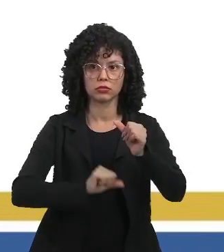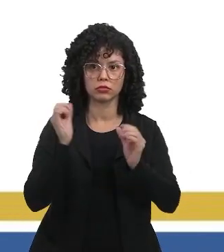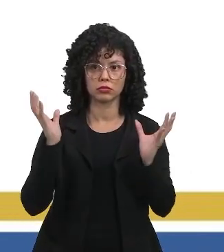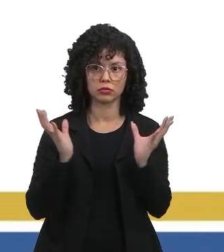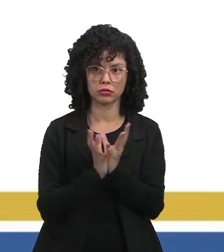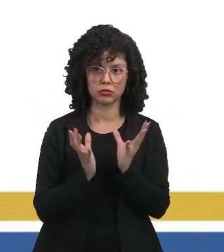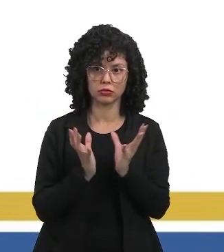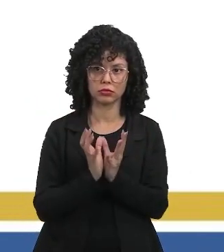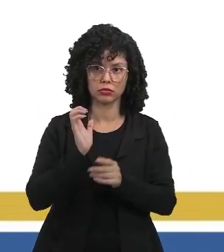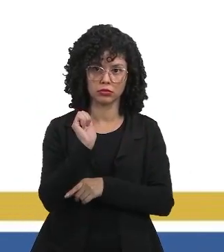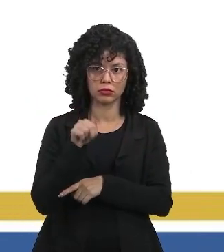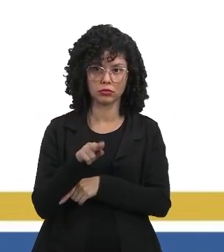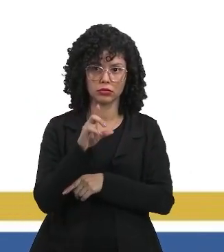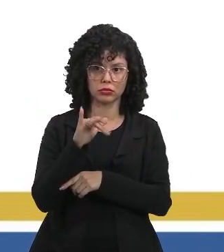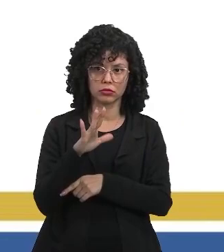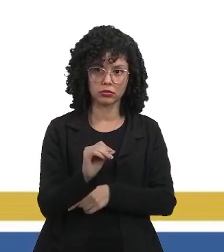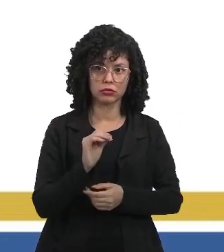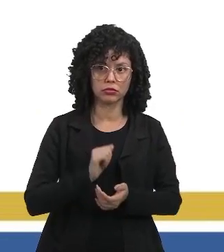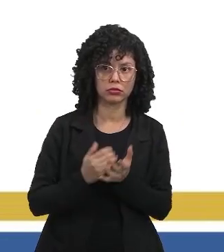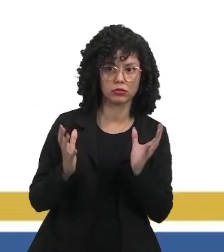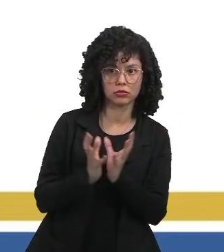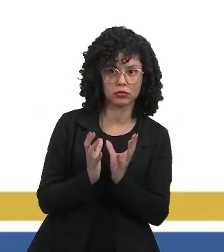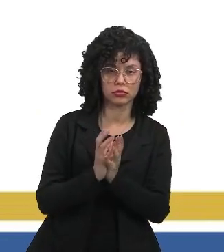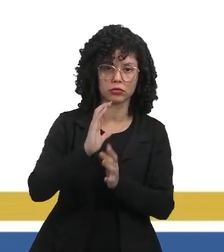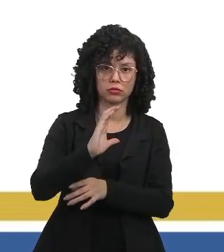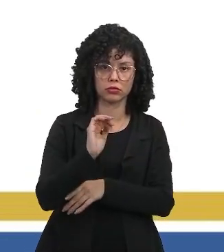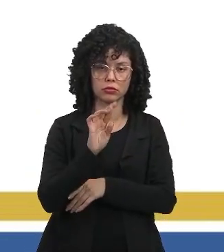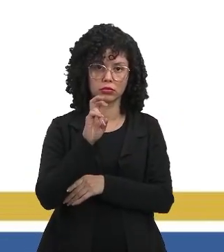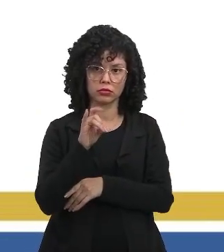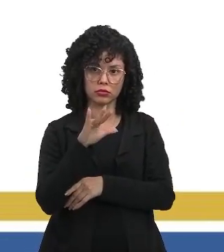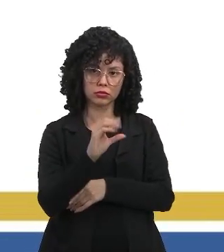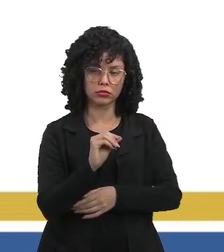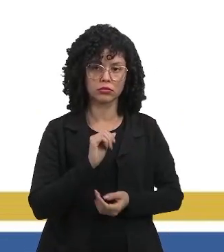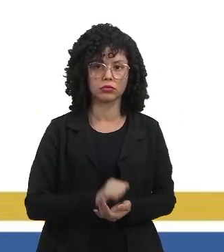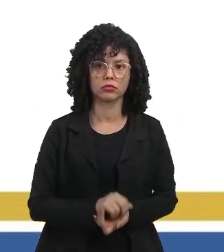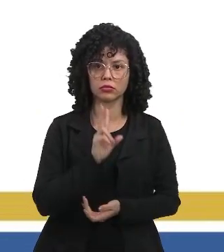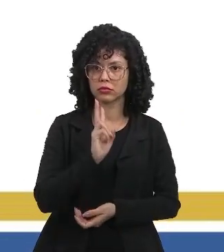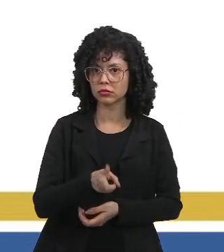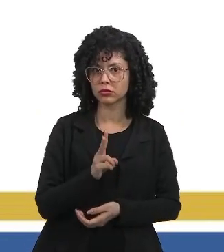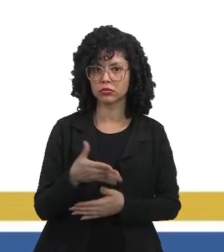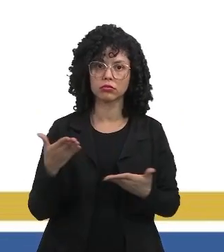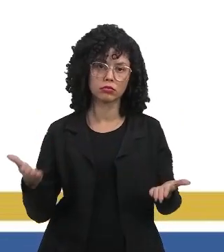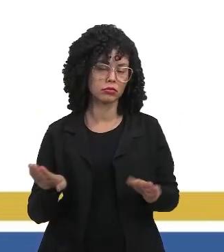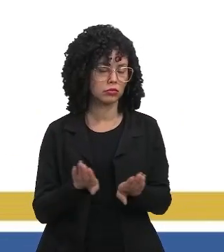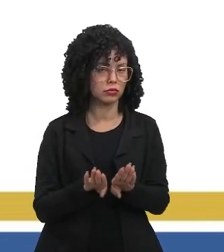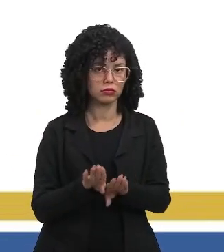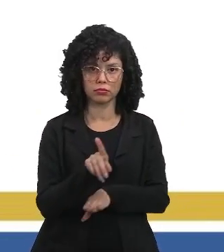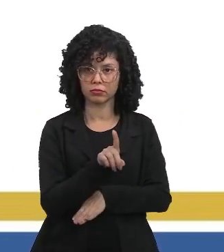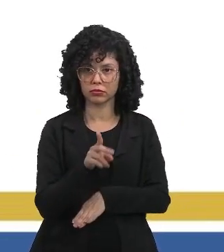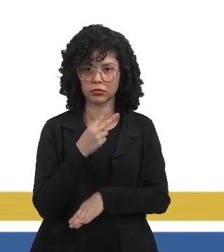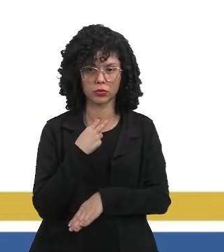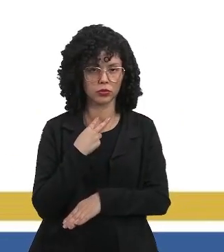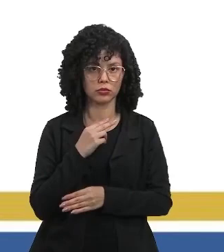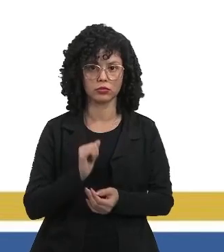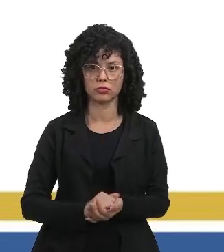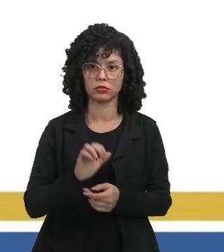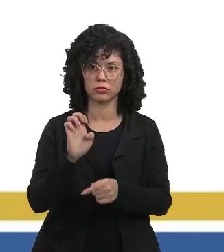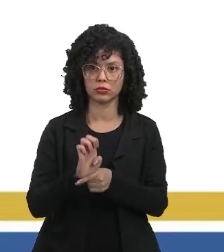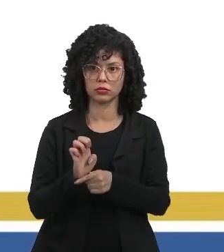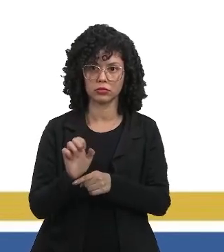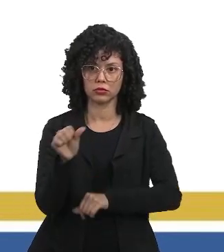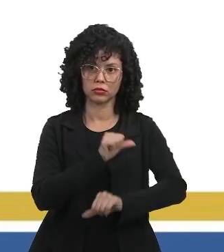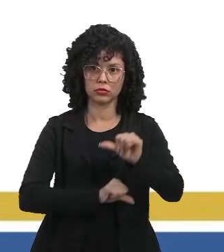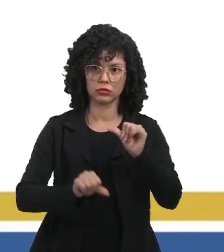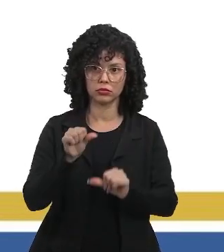grupo aniônico por um grupo catiônico da mesma forma que a c não pode ser a d também não pode e a e